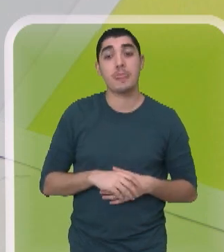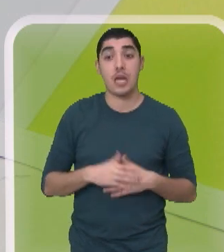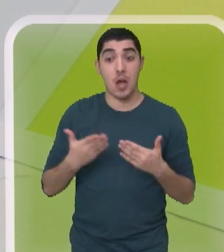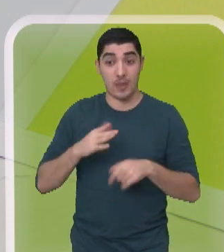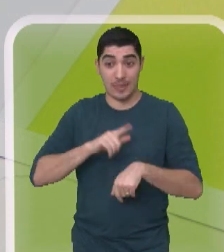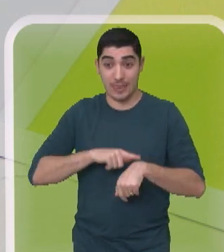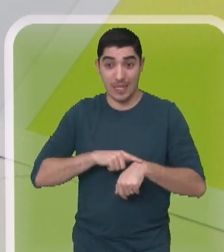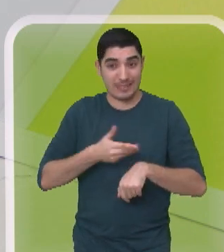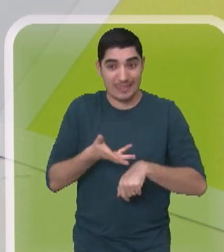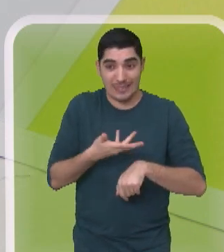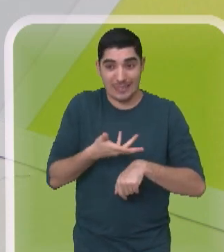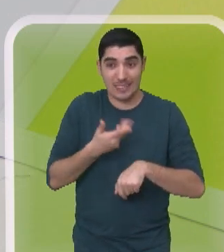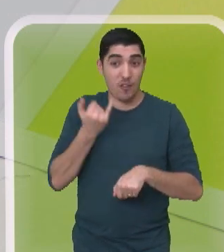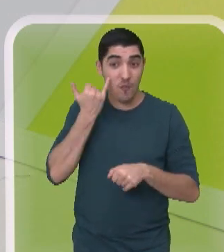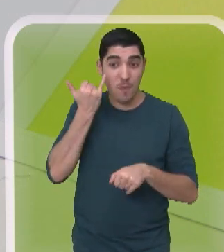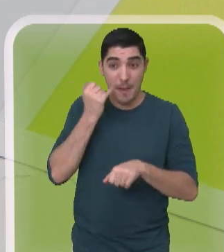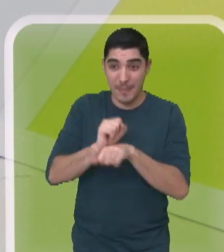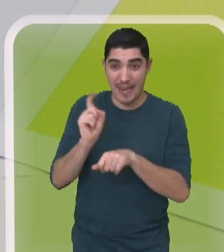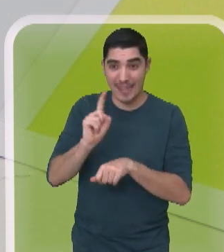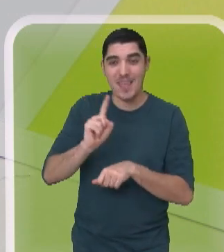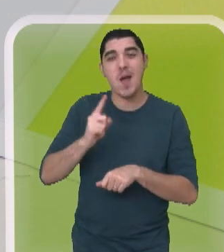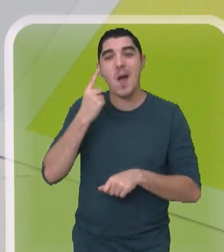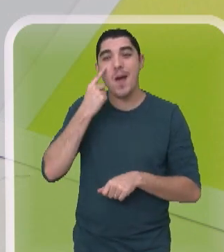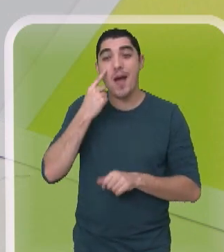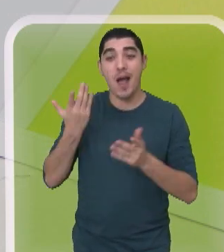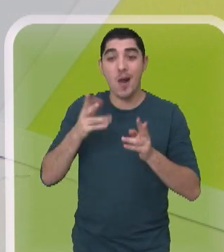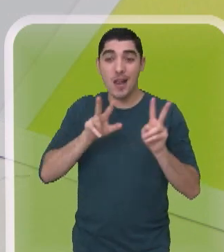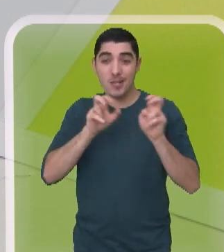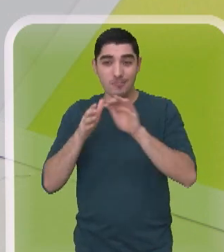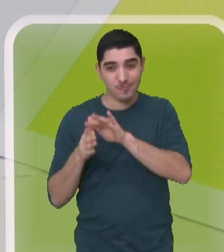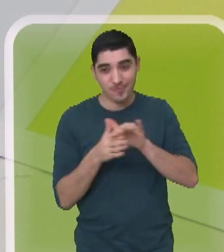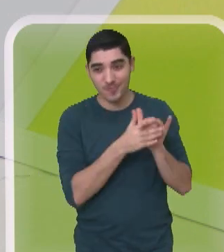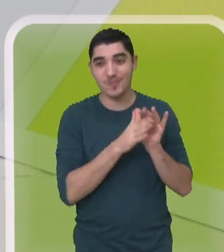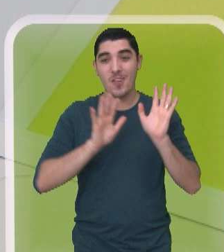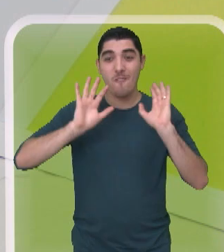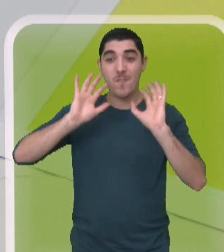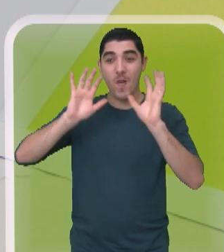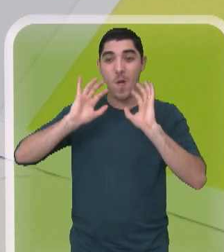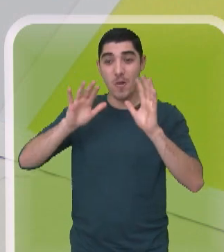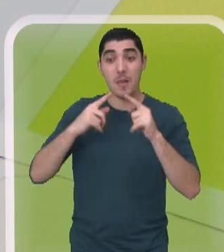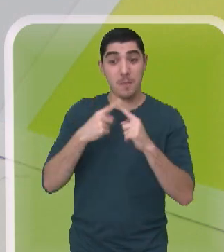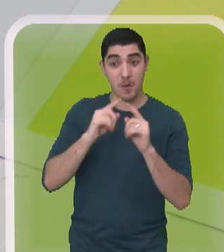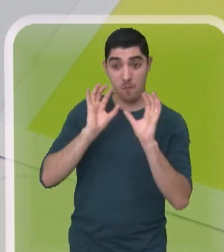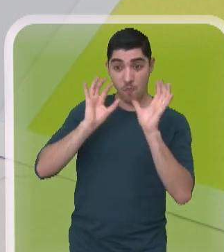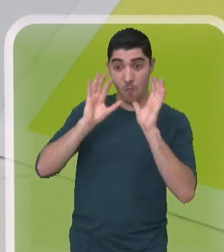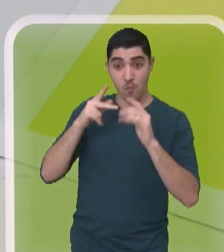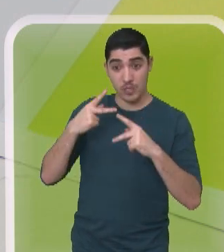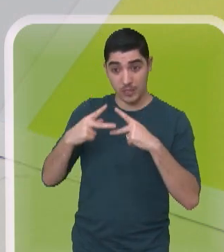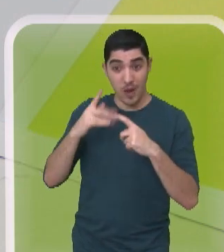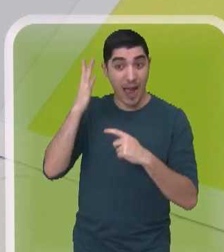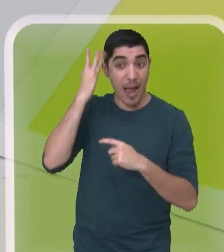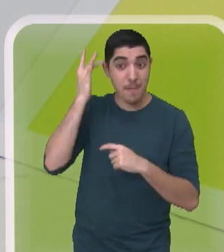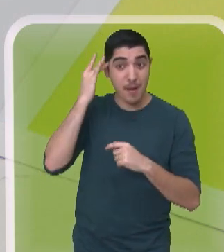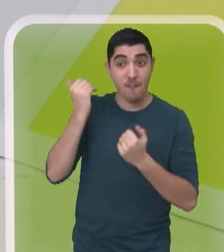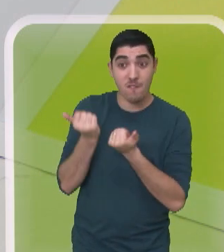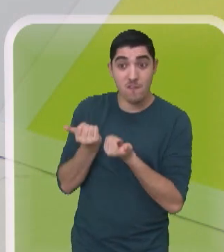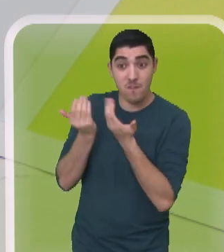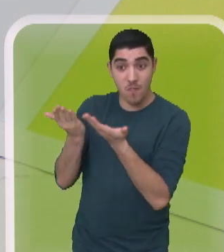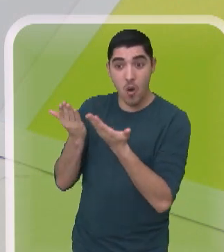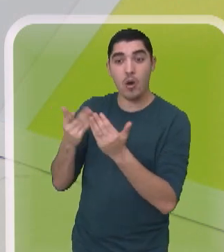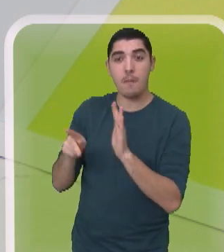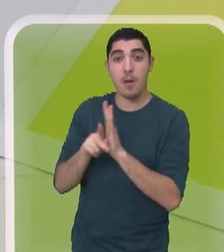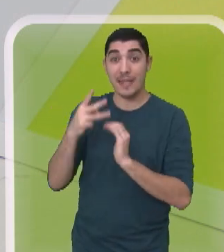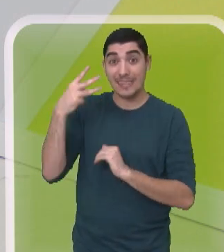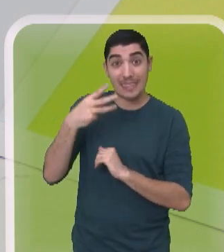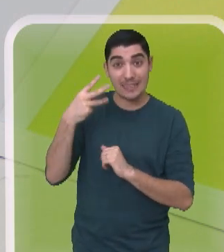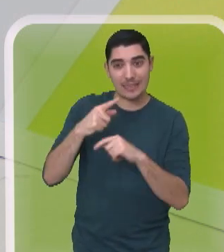urge, a informação não para. O assunto agora é o vôlei, porque o Farmacon de Vôlei de São José entra em quadra amanhã, fora de casa, pela terceira rodada